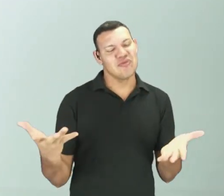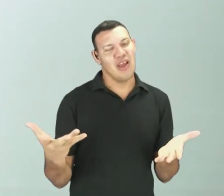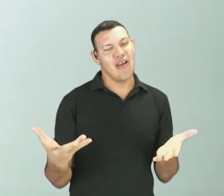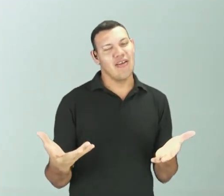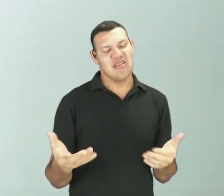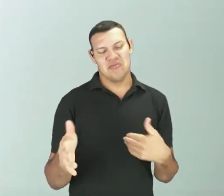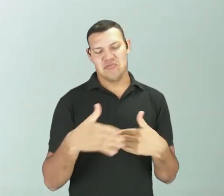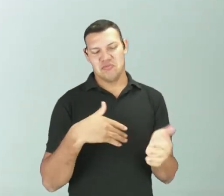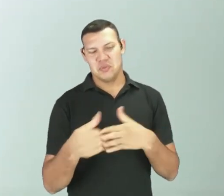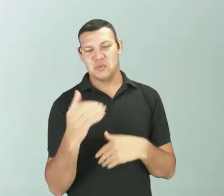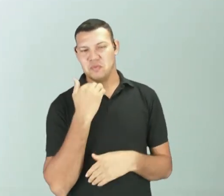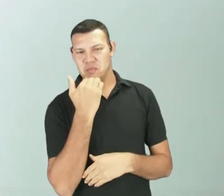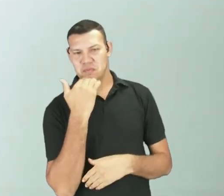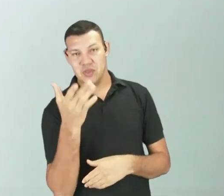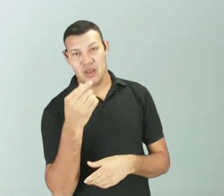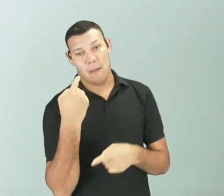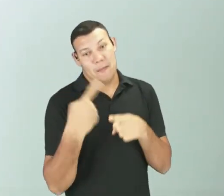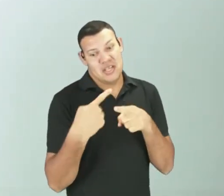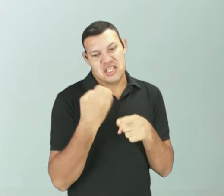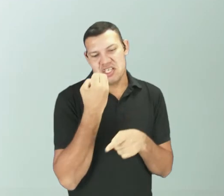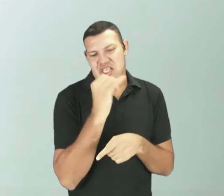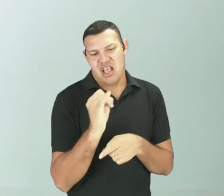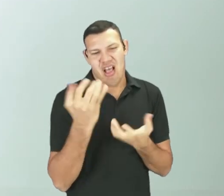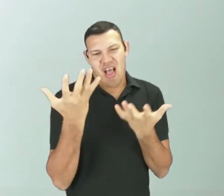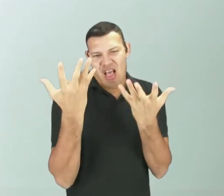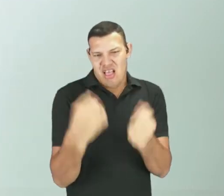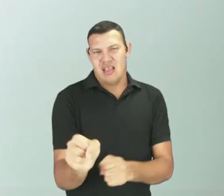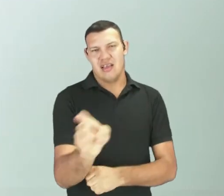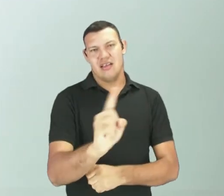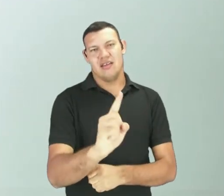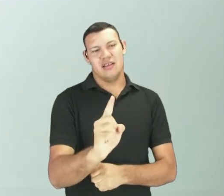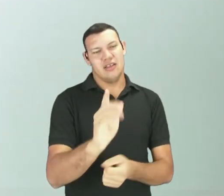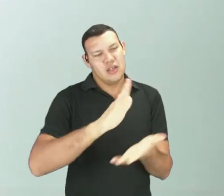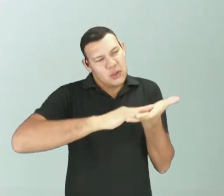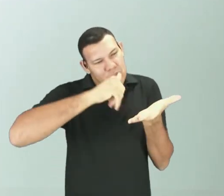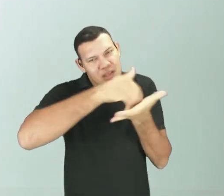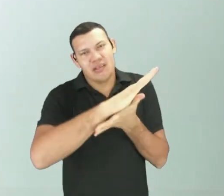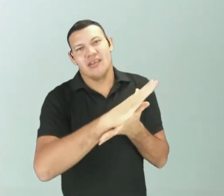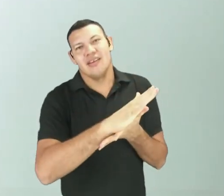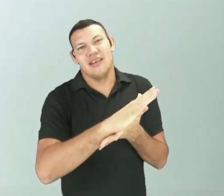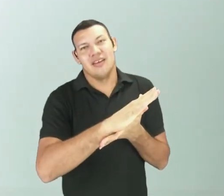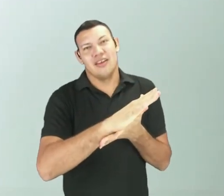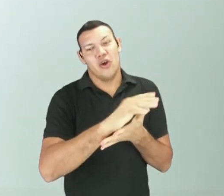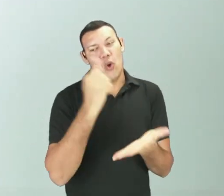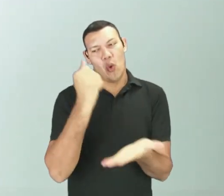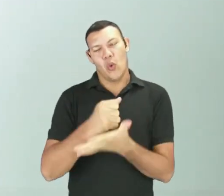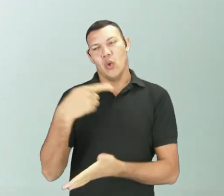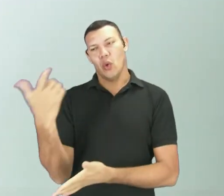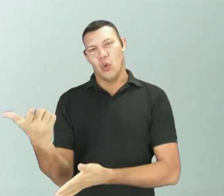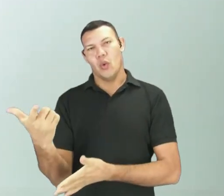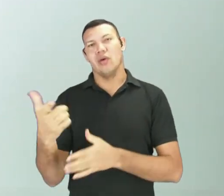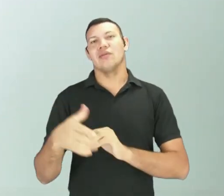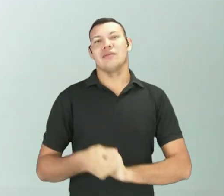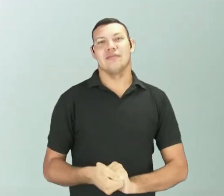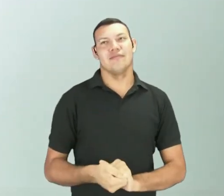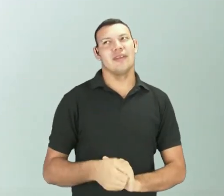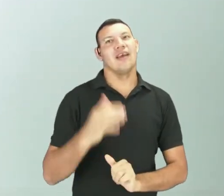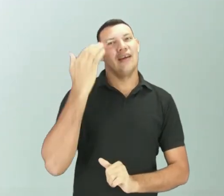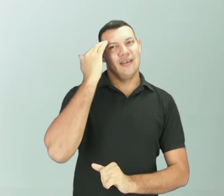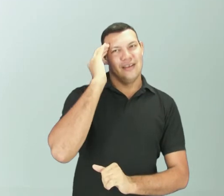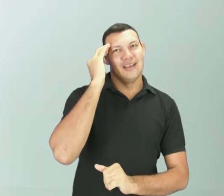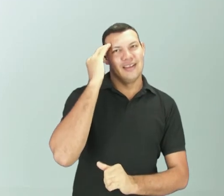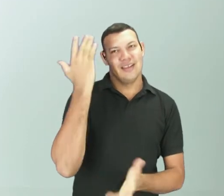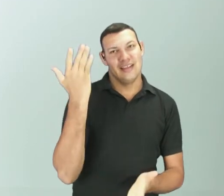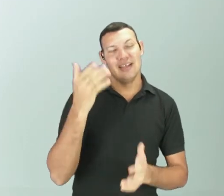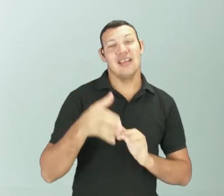que eu quiser, porque se eles não aceitarem o tratamento, eles vão embora, mas chega outro. Entendem essa lógica? Então foi bem isso que aconteceu.